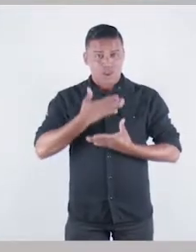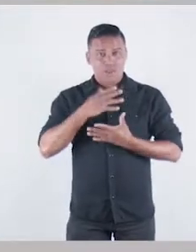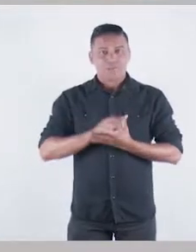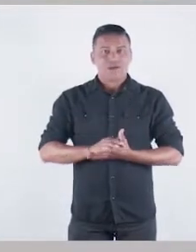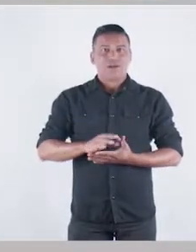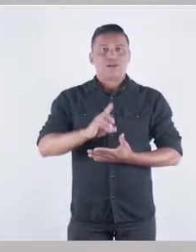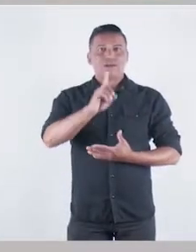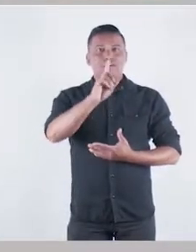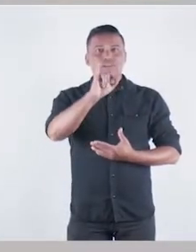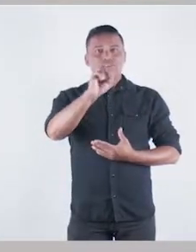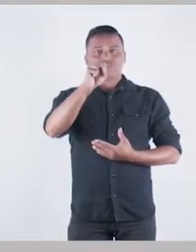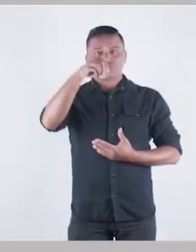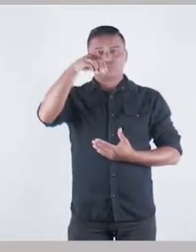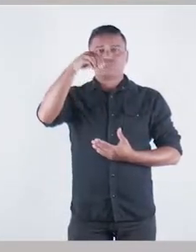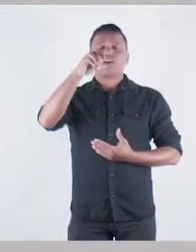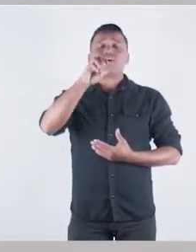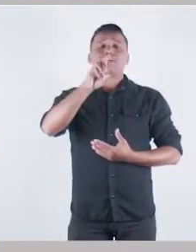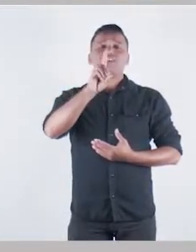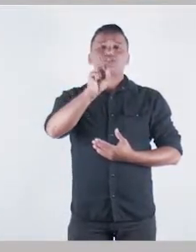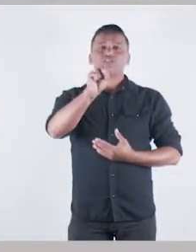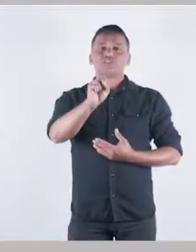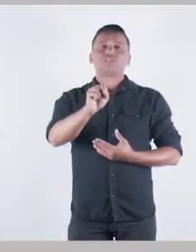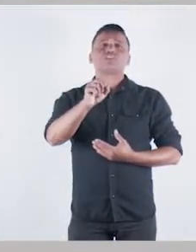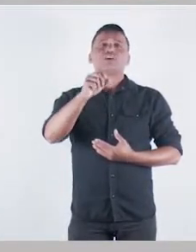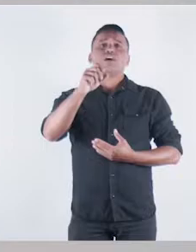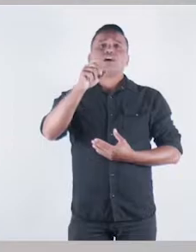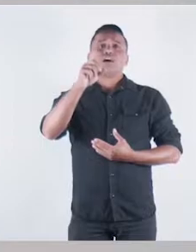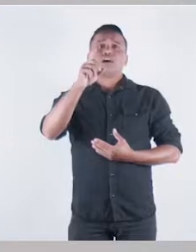Distúrbio Psicossomático,